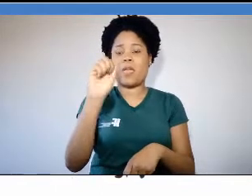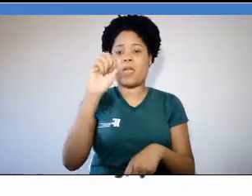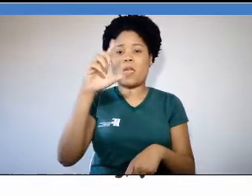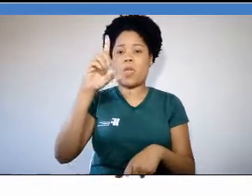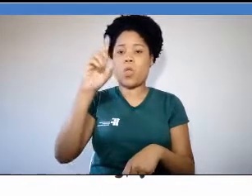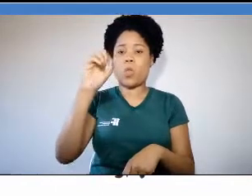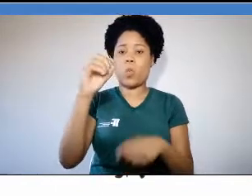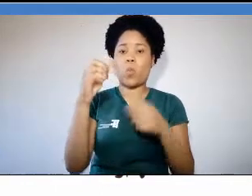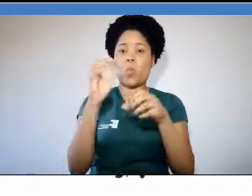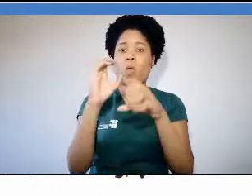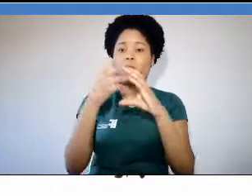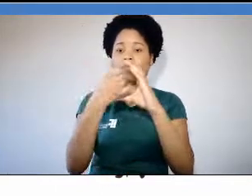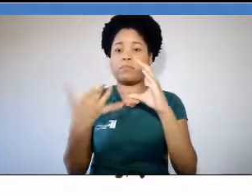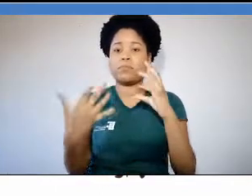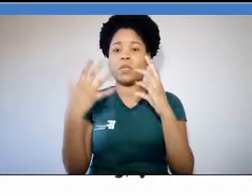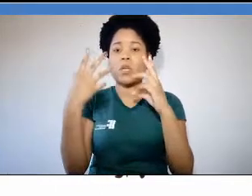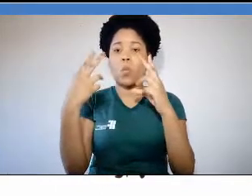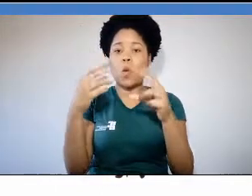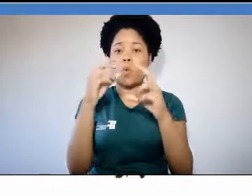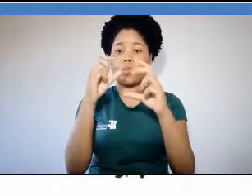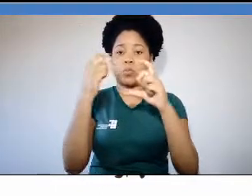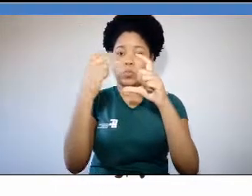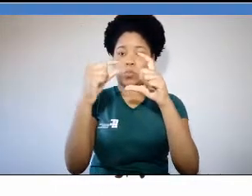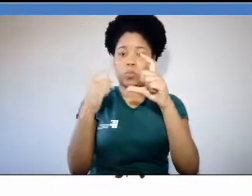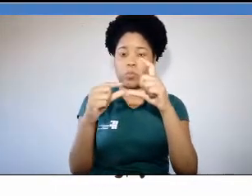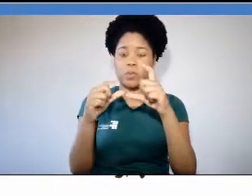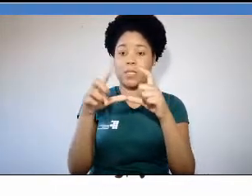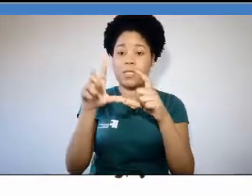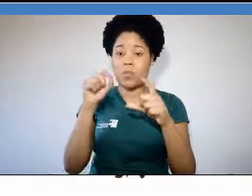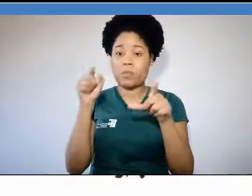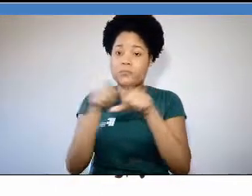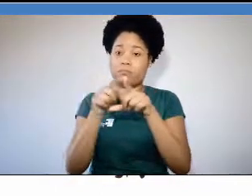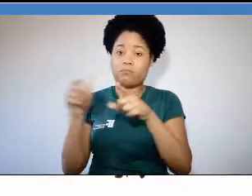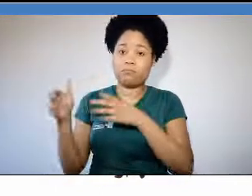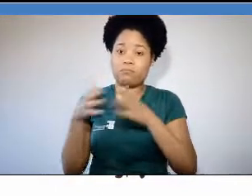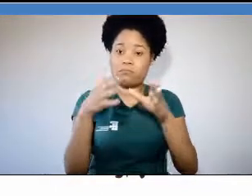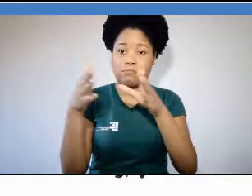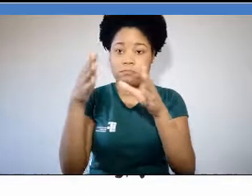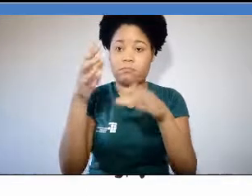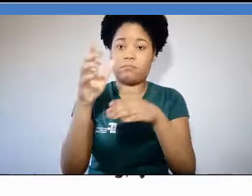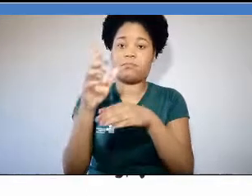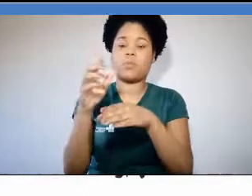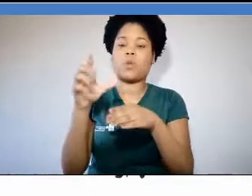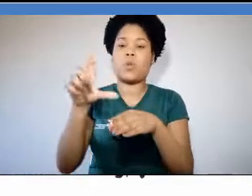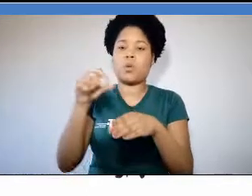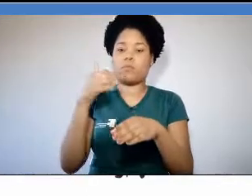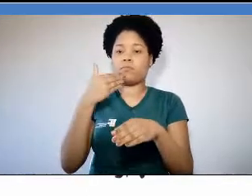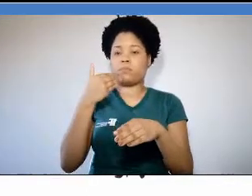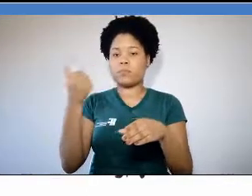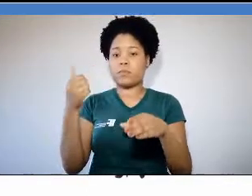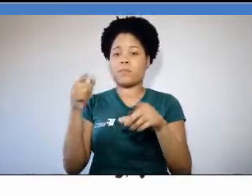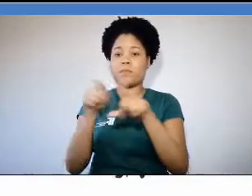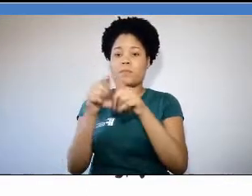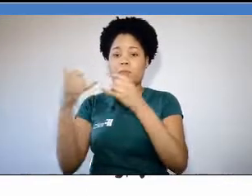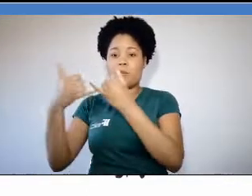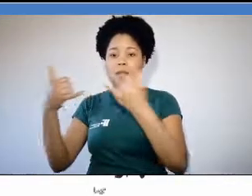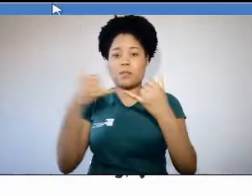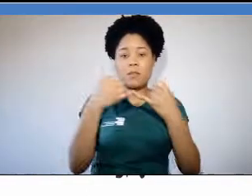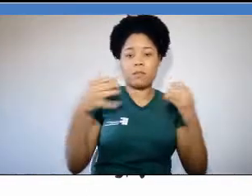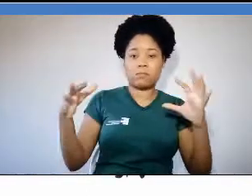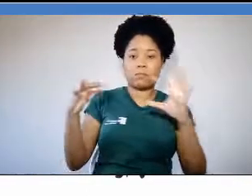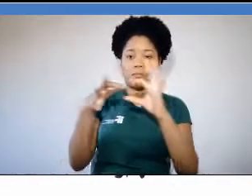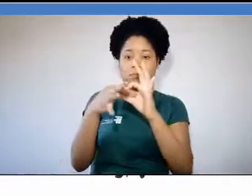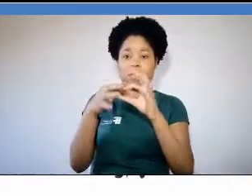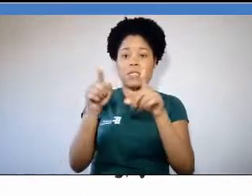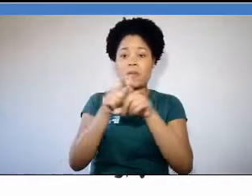o papel do switch, do próprio roteador, de escolher a melhor rota, e também fazer a união entre duas redes,